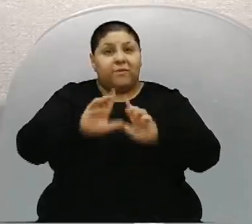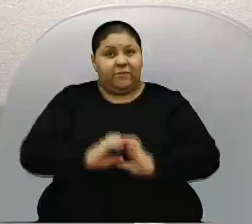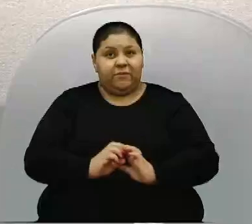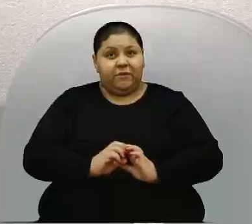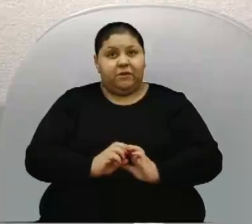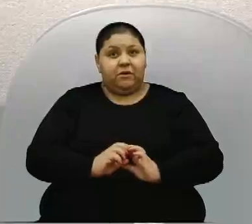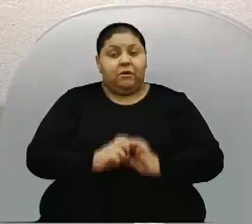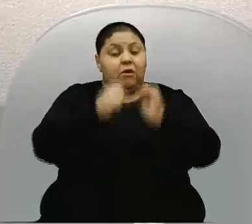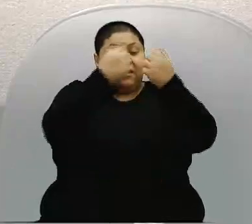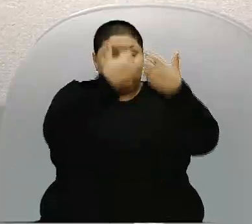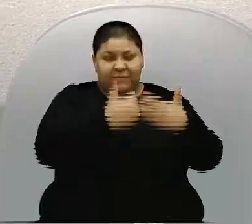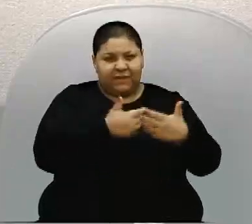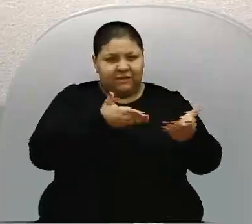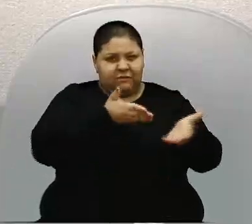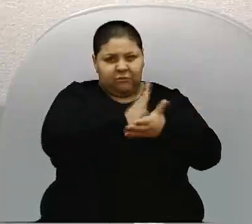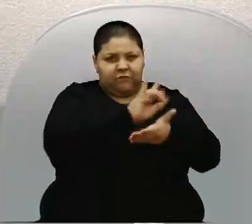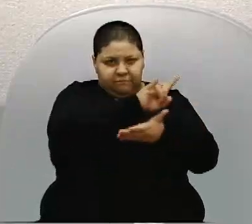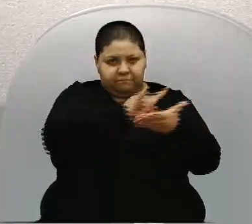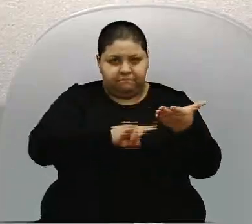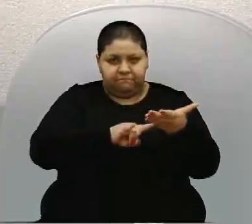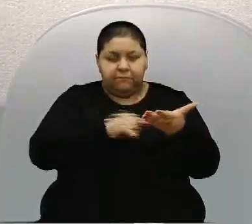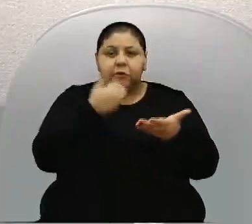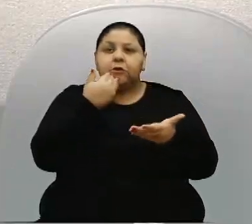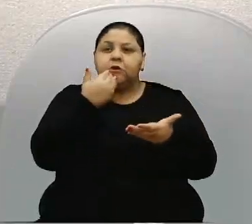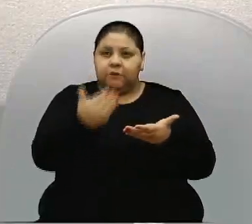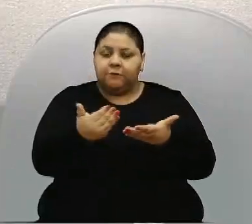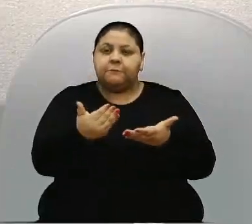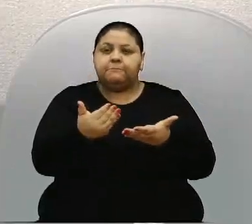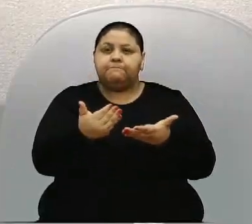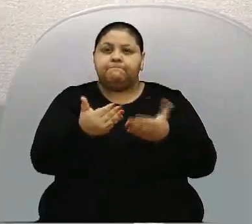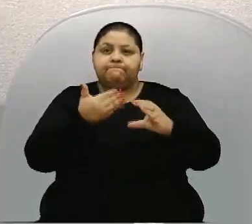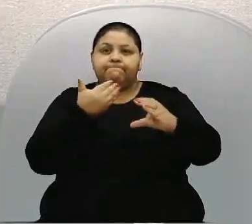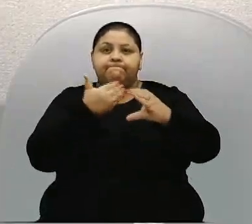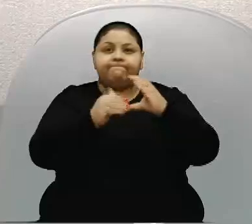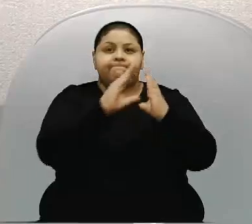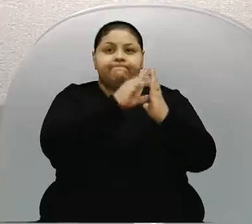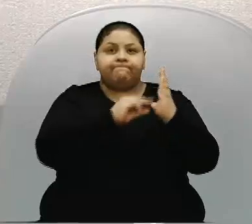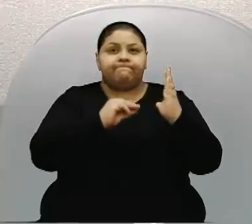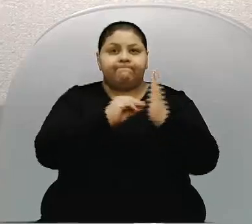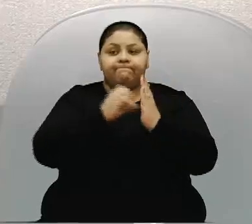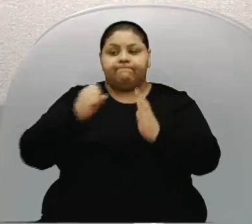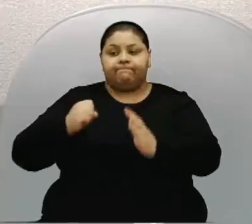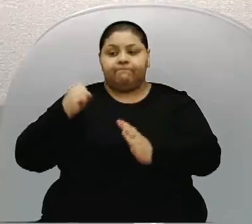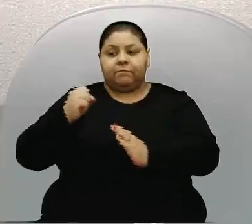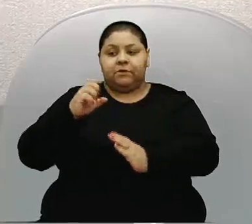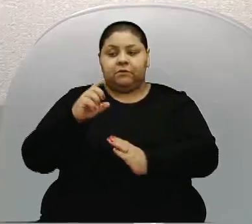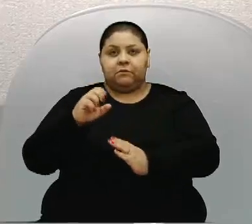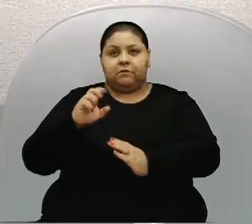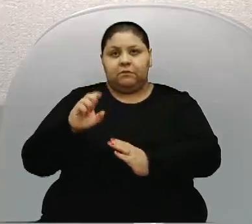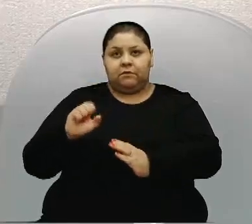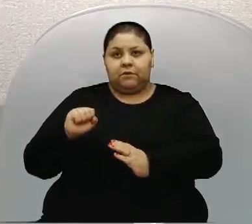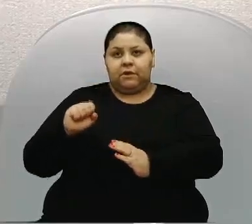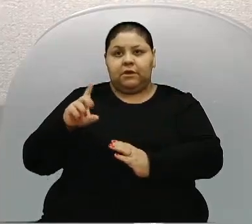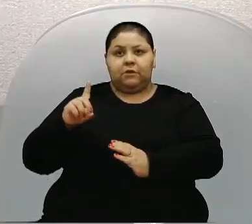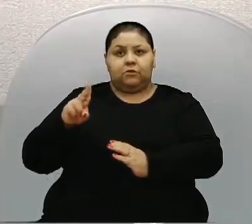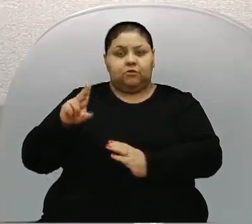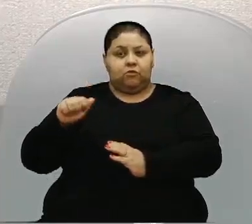da aprovação desta moção, solicita que seja enviada a cópia ao senador Eduardo Braga, MDB